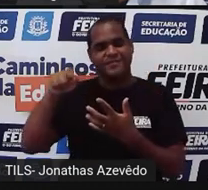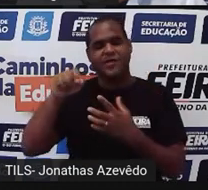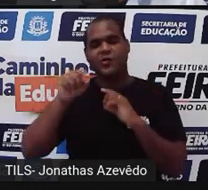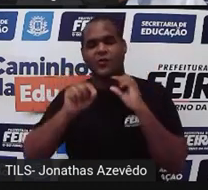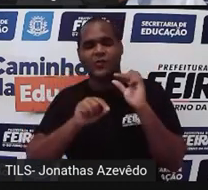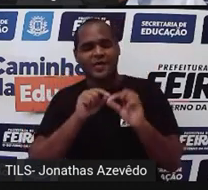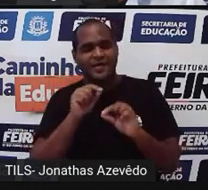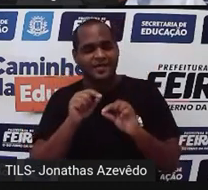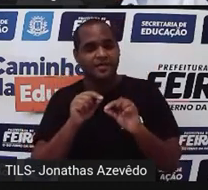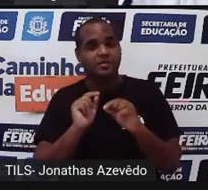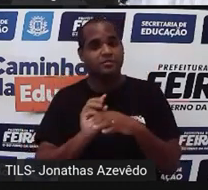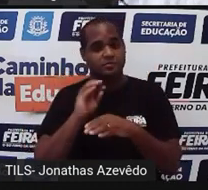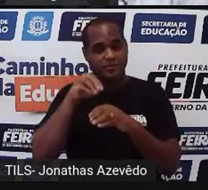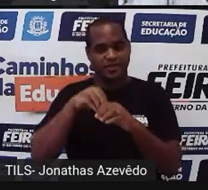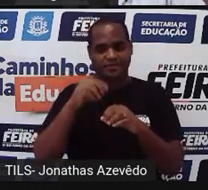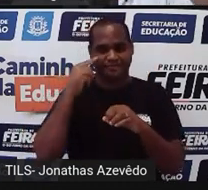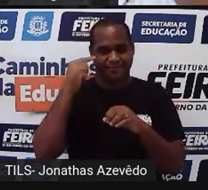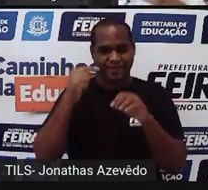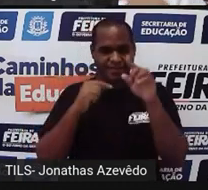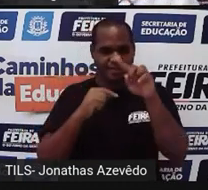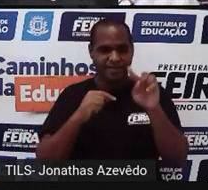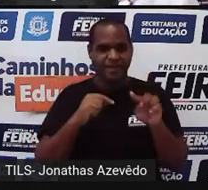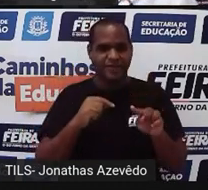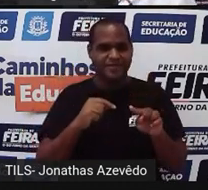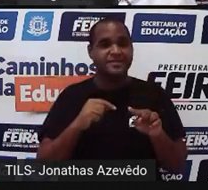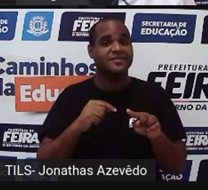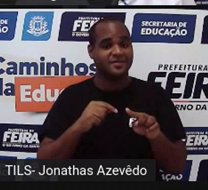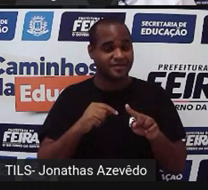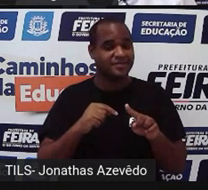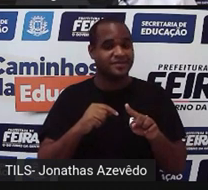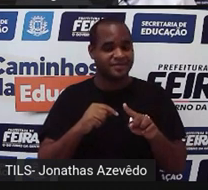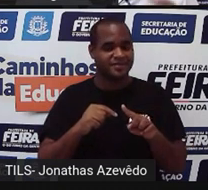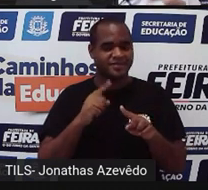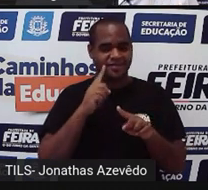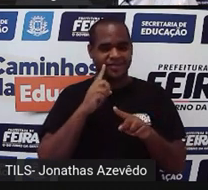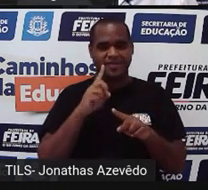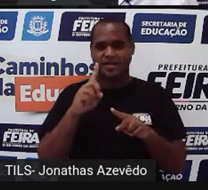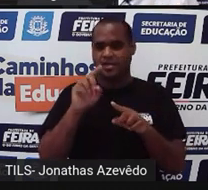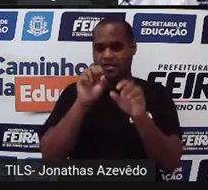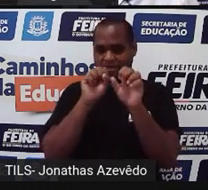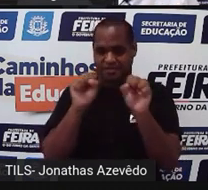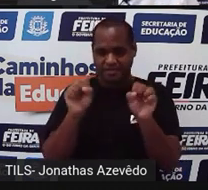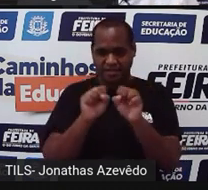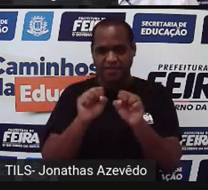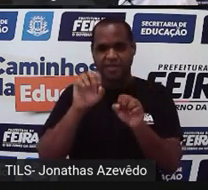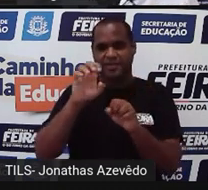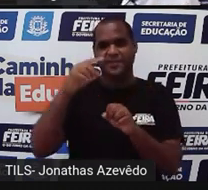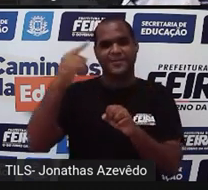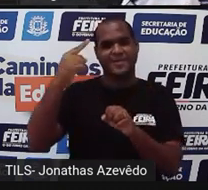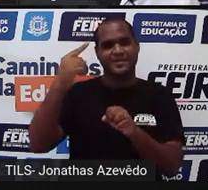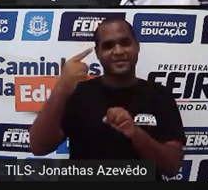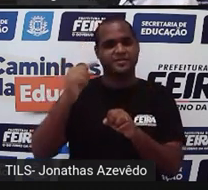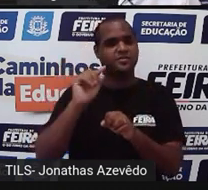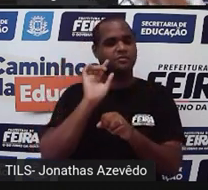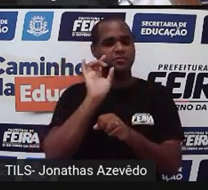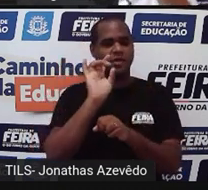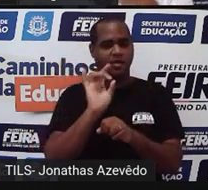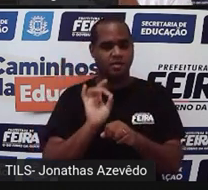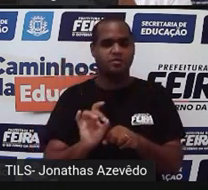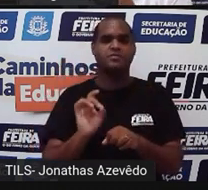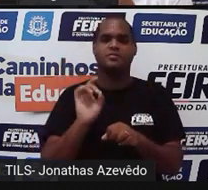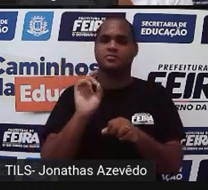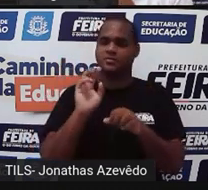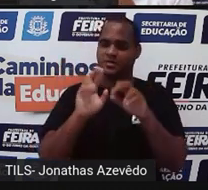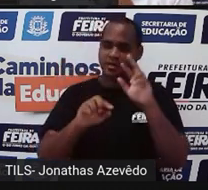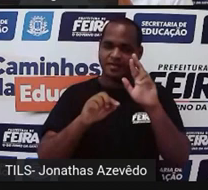equações dentro dessa chave grandona é o que a gente chama de sistema de equações. Cada uma dessas equações